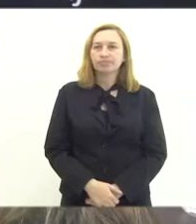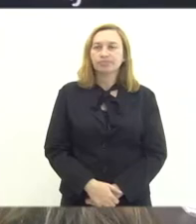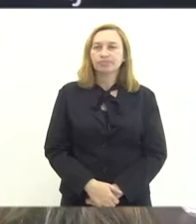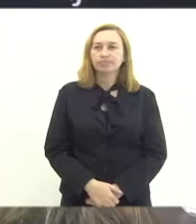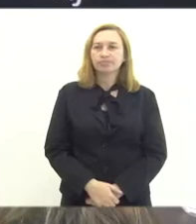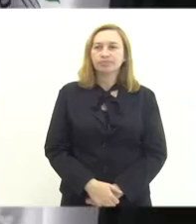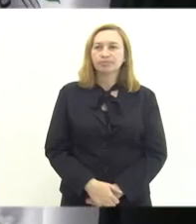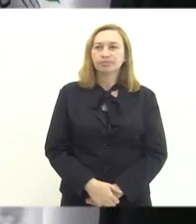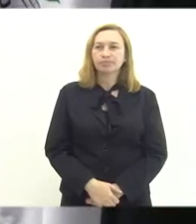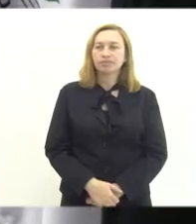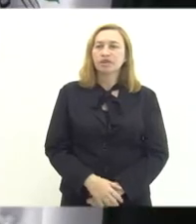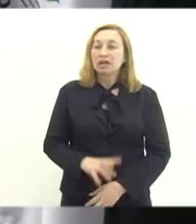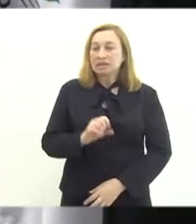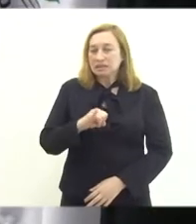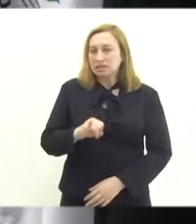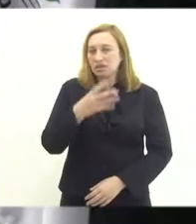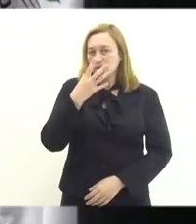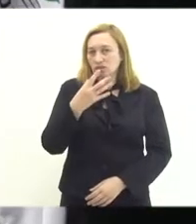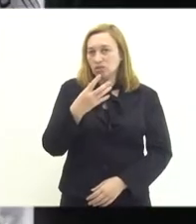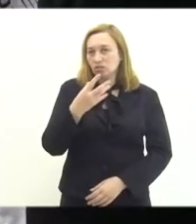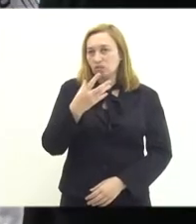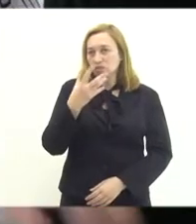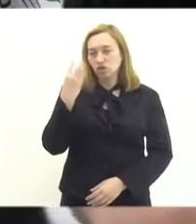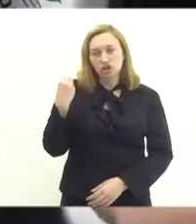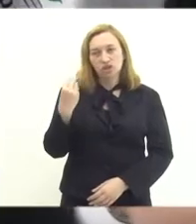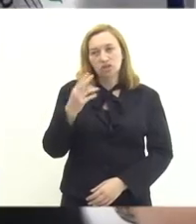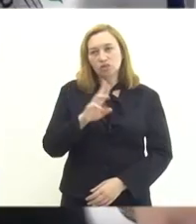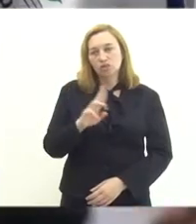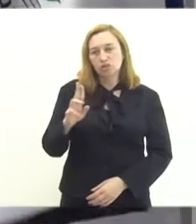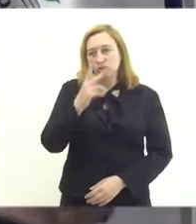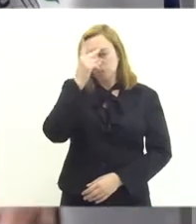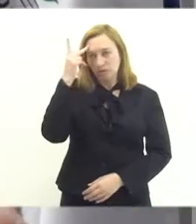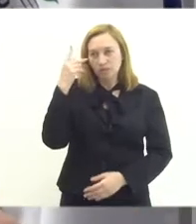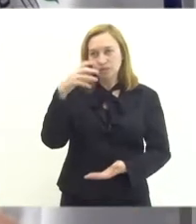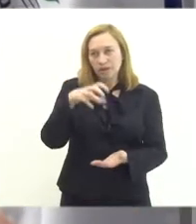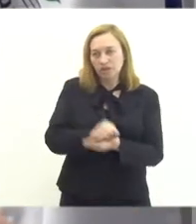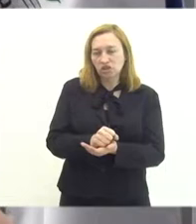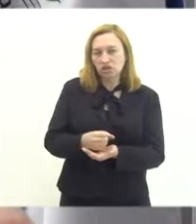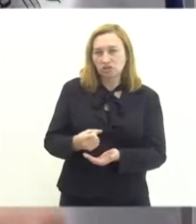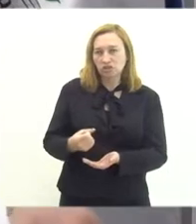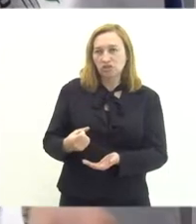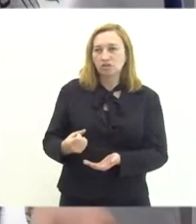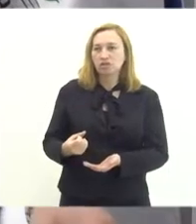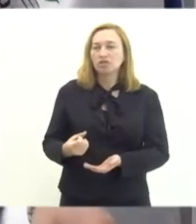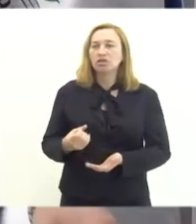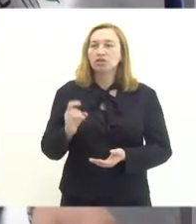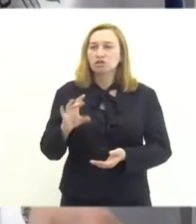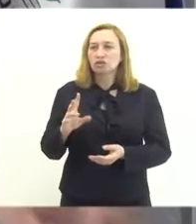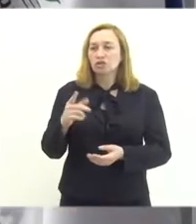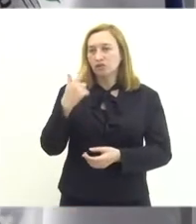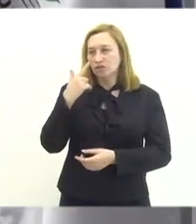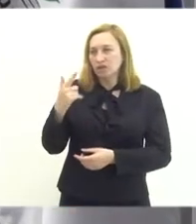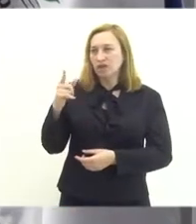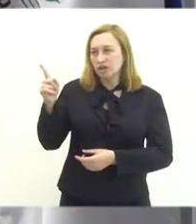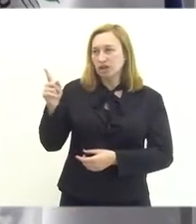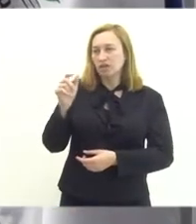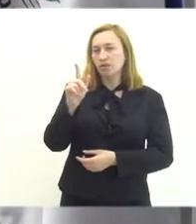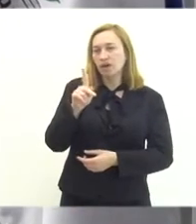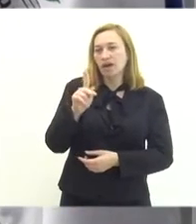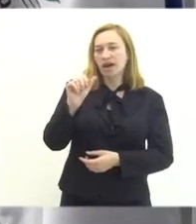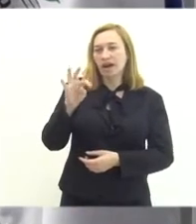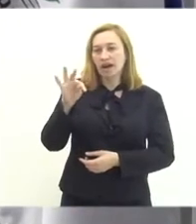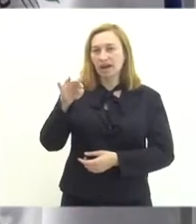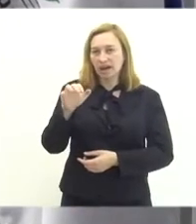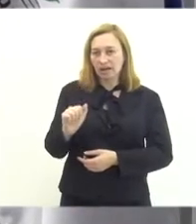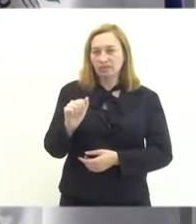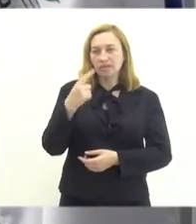se eu for ter algum nome de alguém aqui para fazer o registro da presença é só procurar Karla Brandão que para que a gente possa fazer